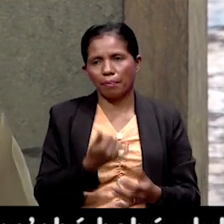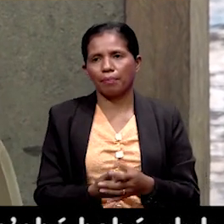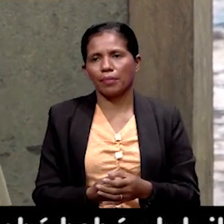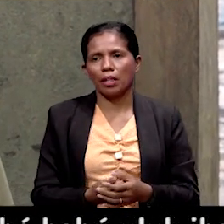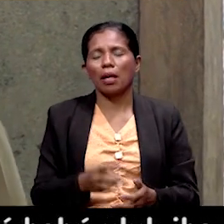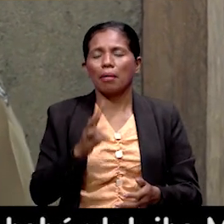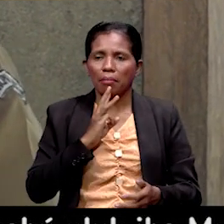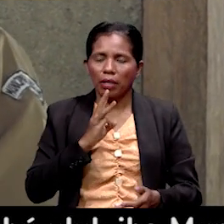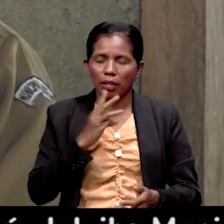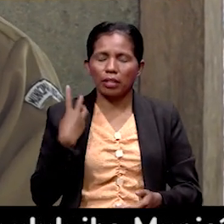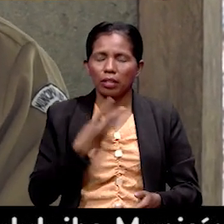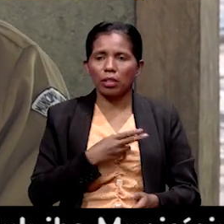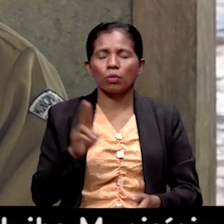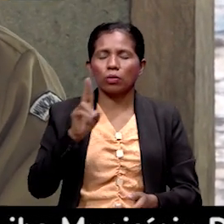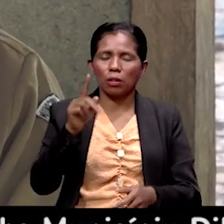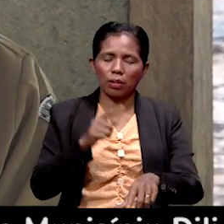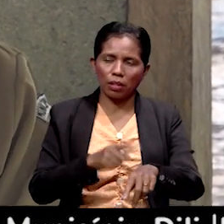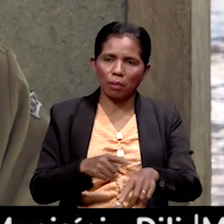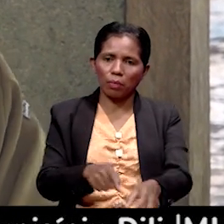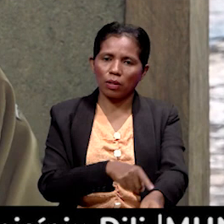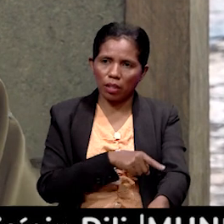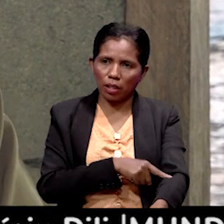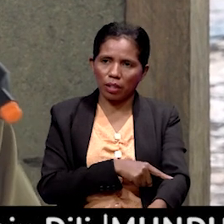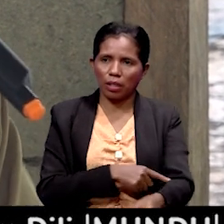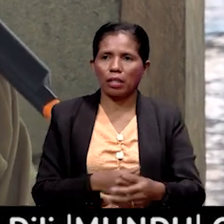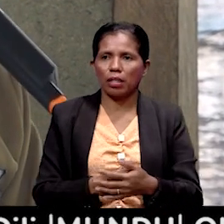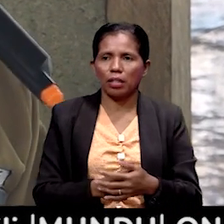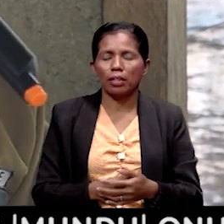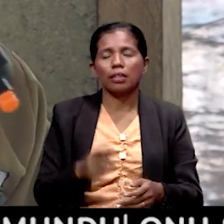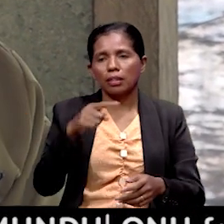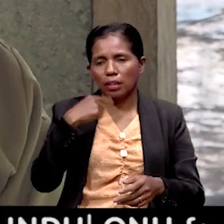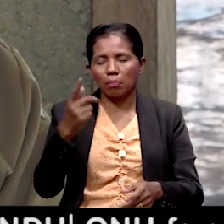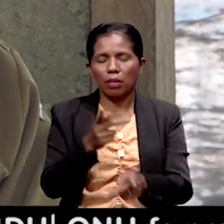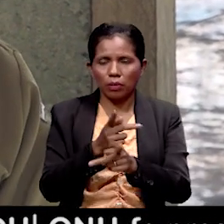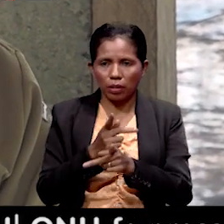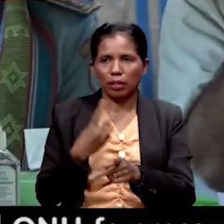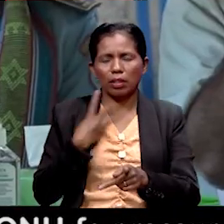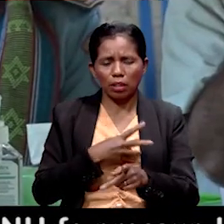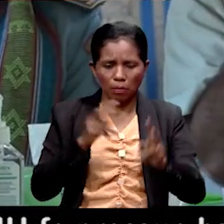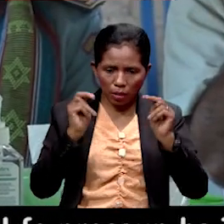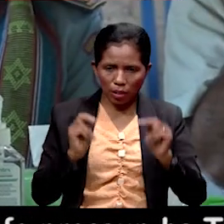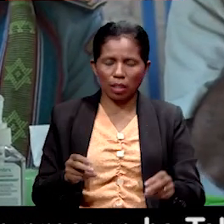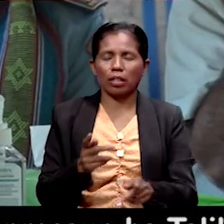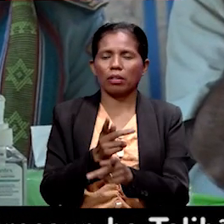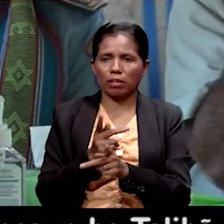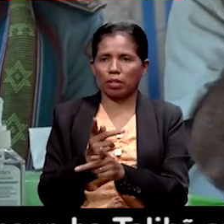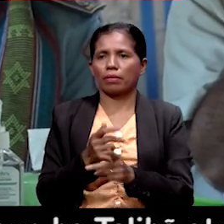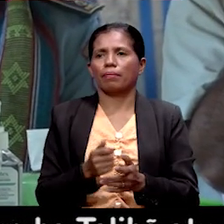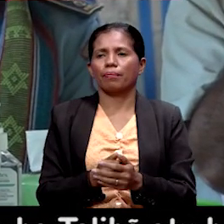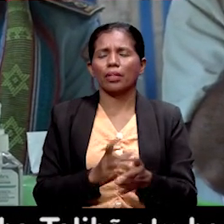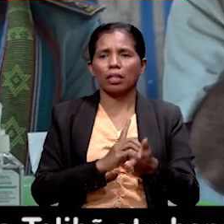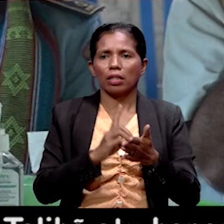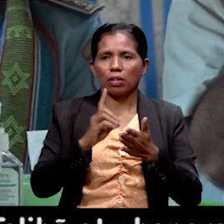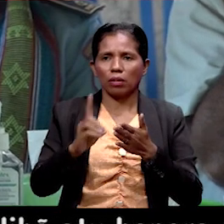bene ita tu zabat tepu naru, guai naru. Se mak tenki kudaru, ita mak tenki kudaru. Diretora Fundação Luta